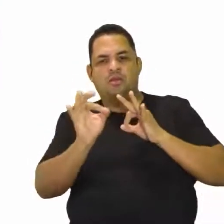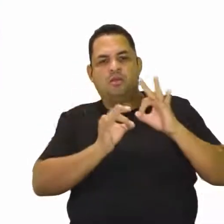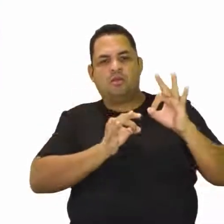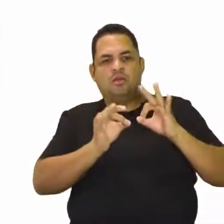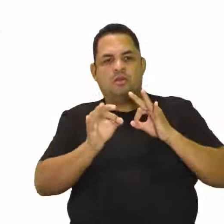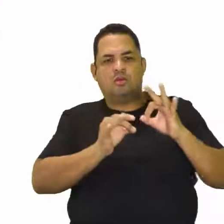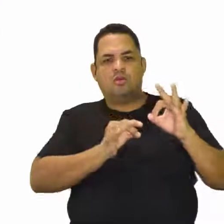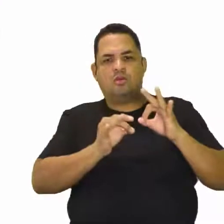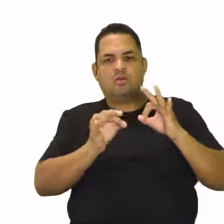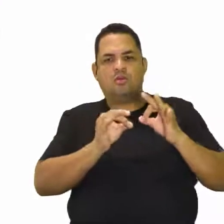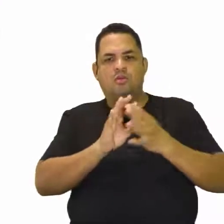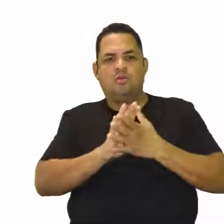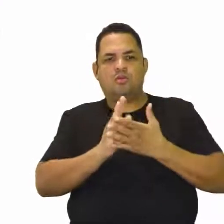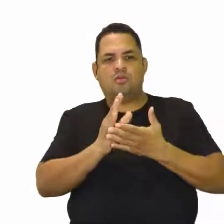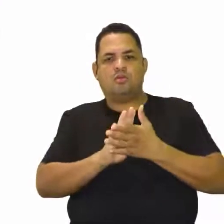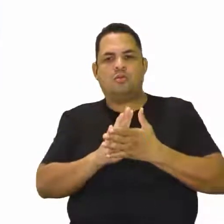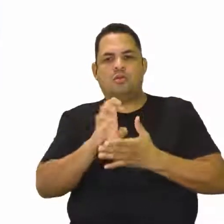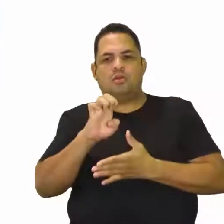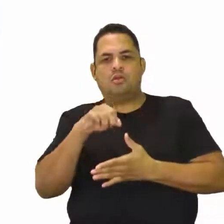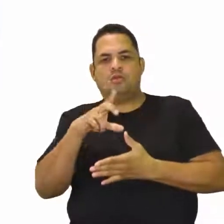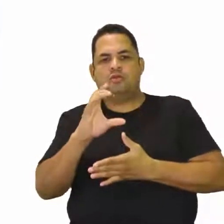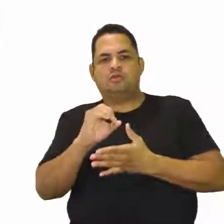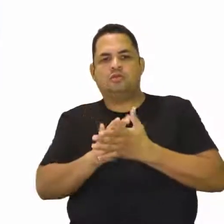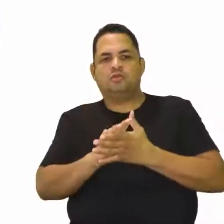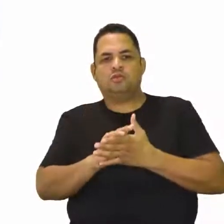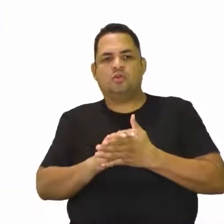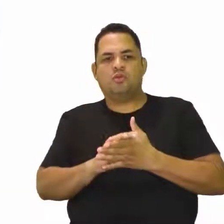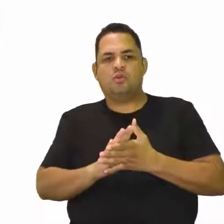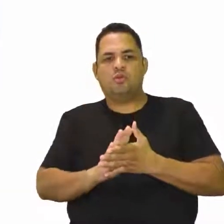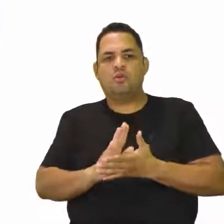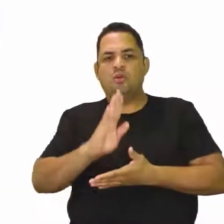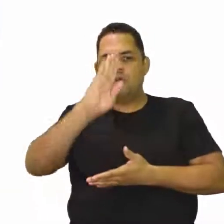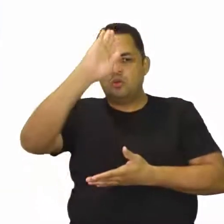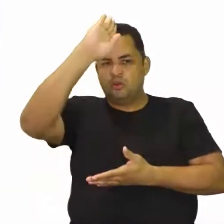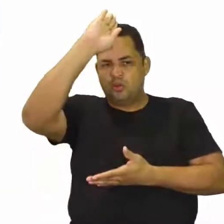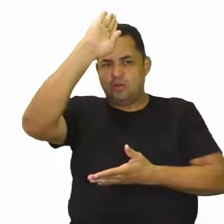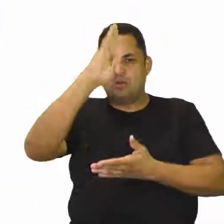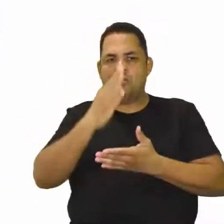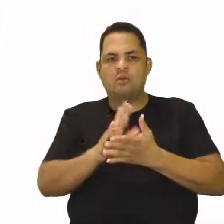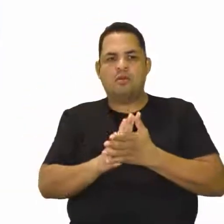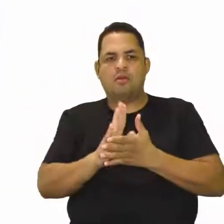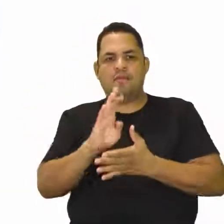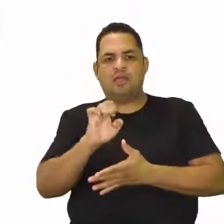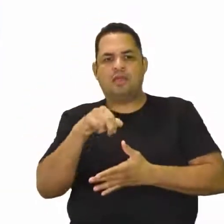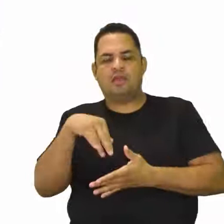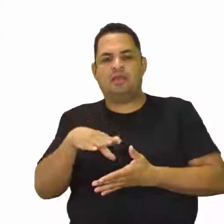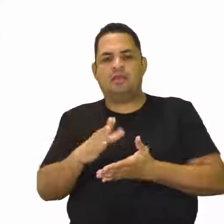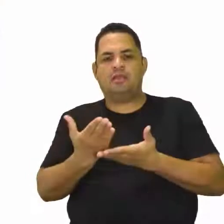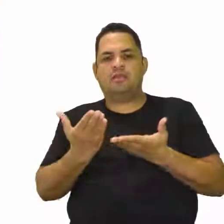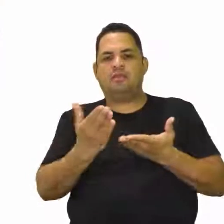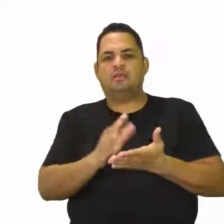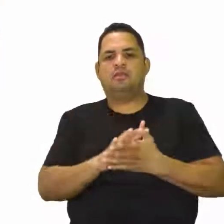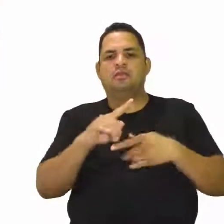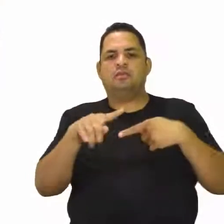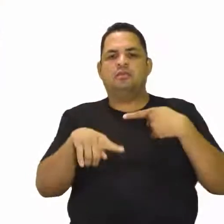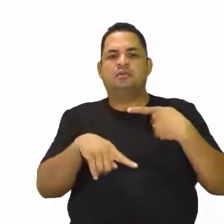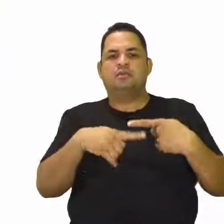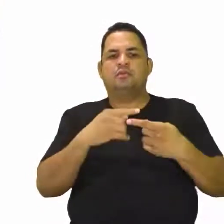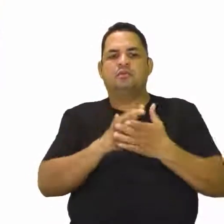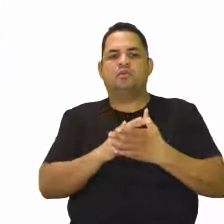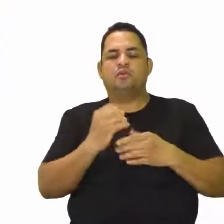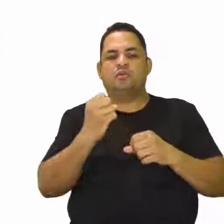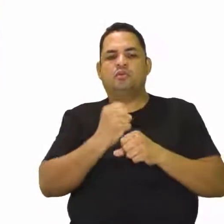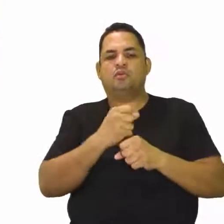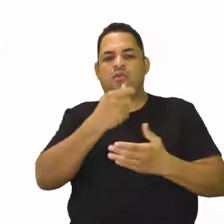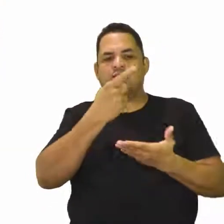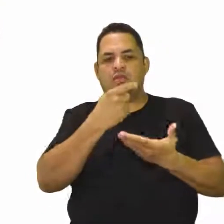denominado eixo Roma-Berlim, tá? Pouco tempo depois, no mesmo ano, assinou